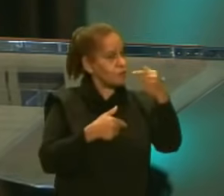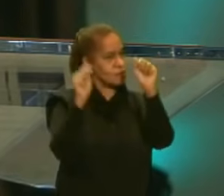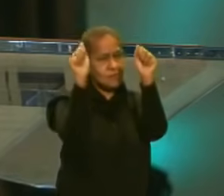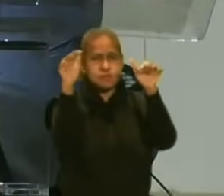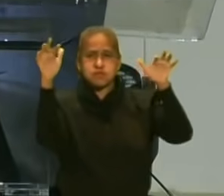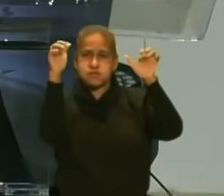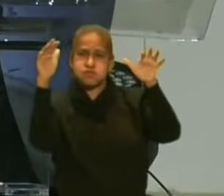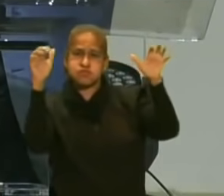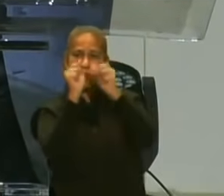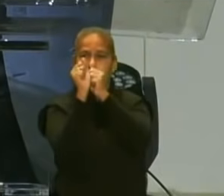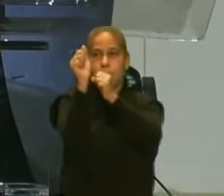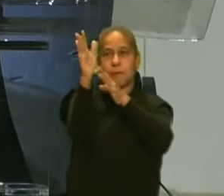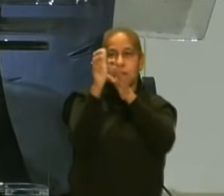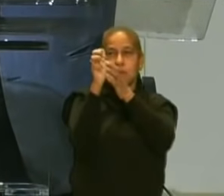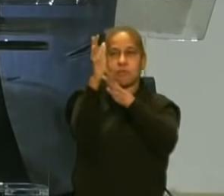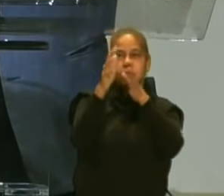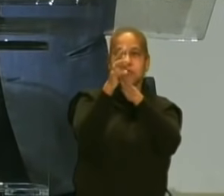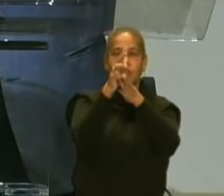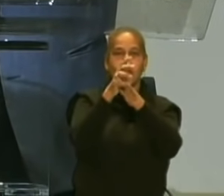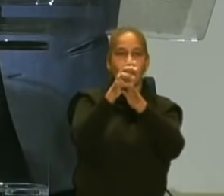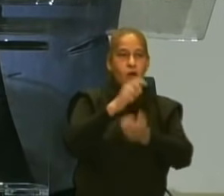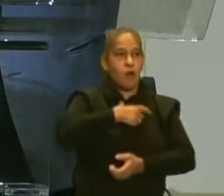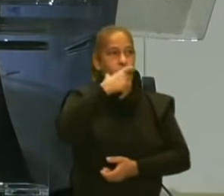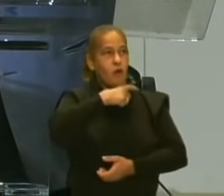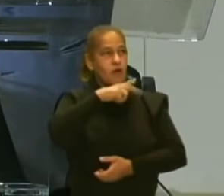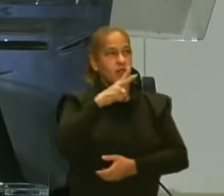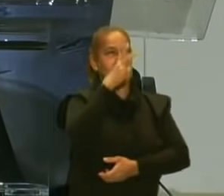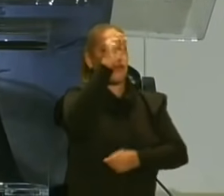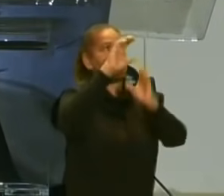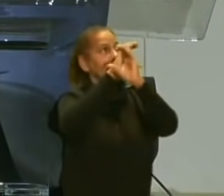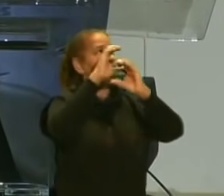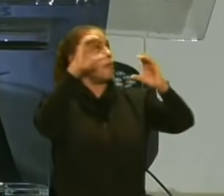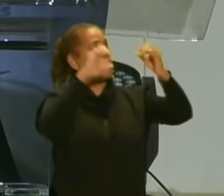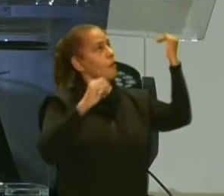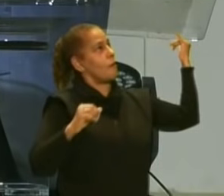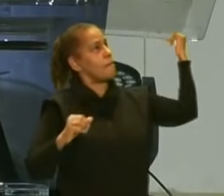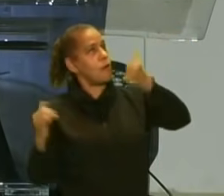a sua trombeta e houve fortes vozes nos céus que diziam: